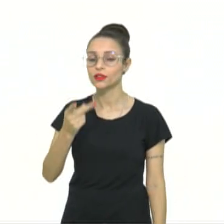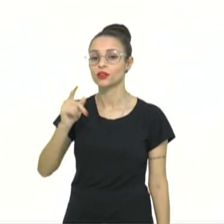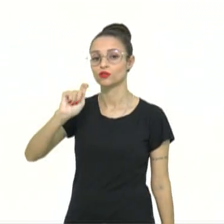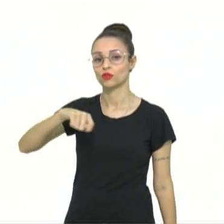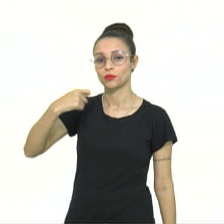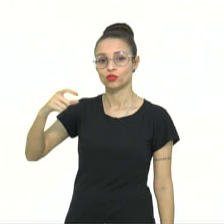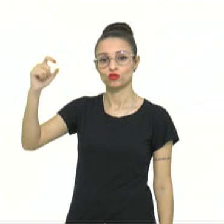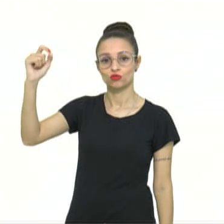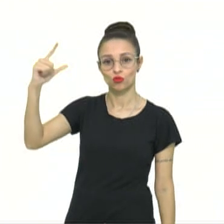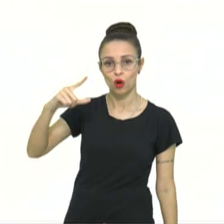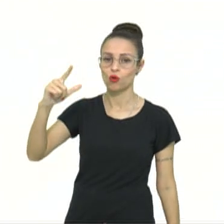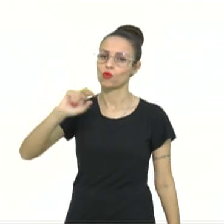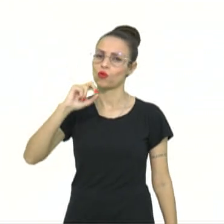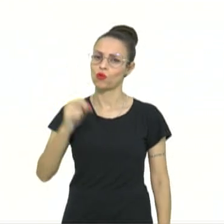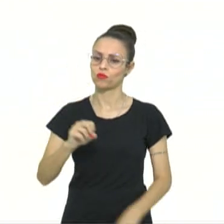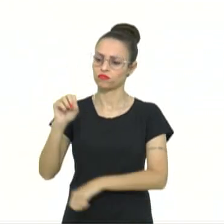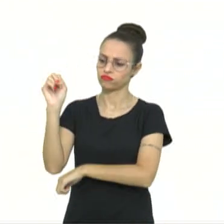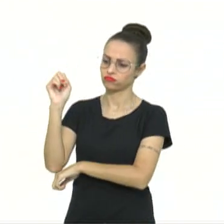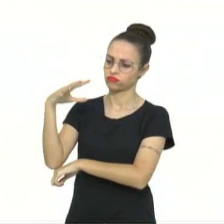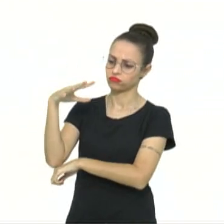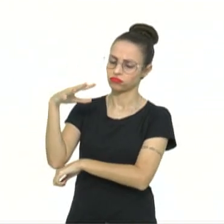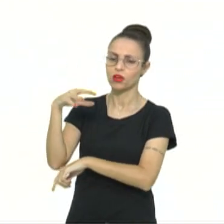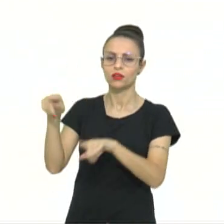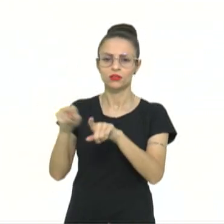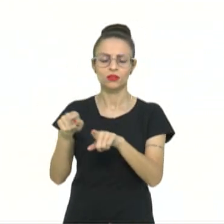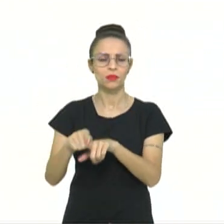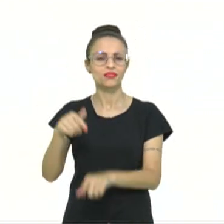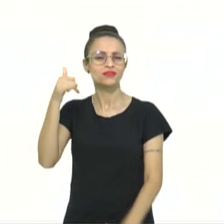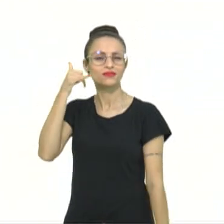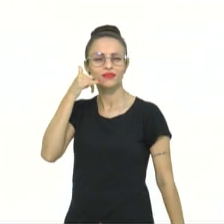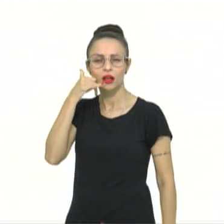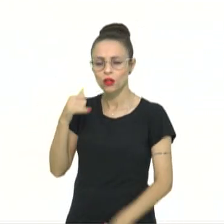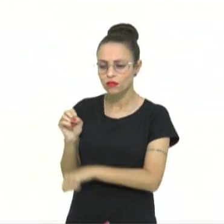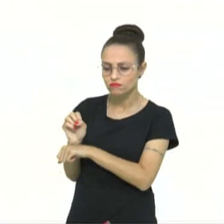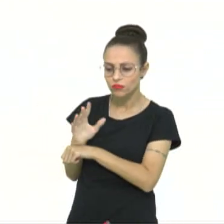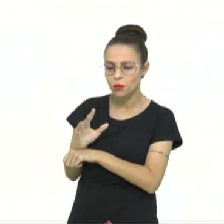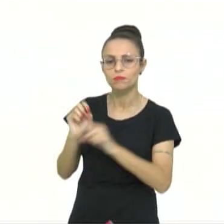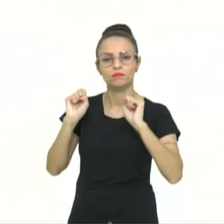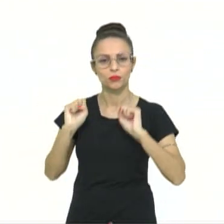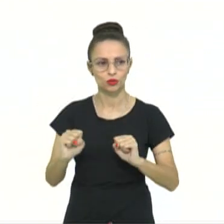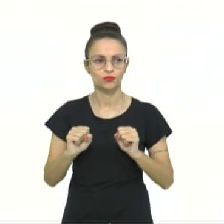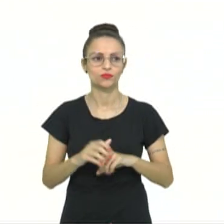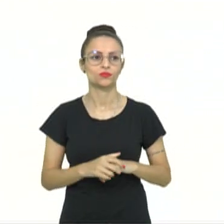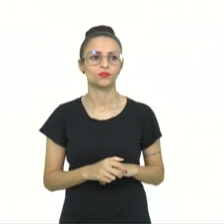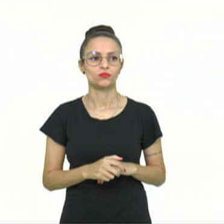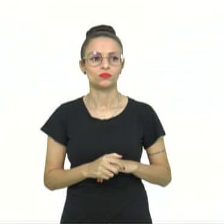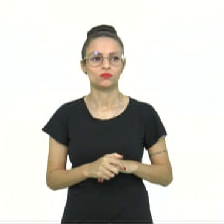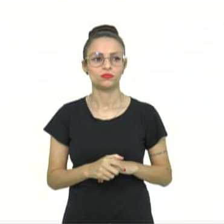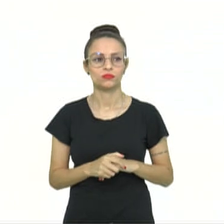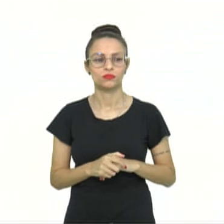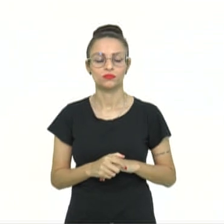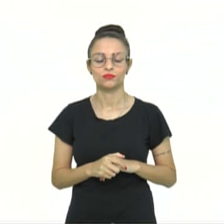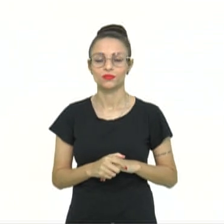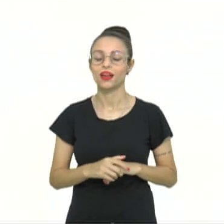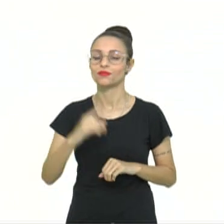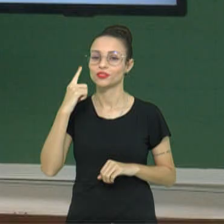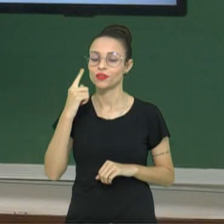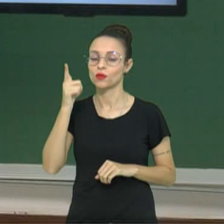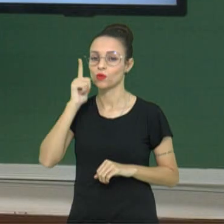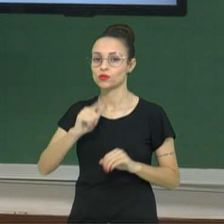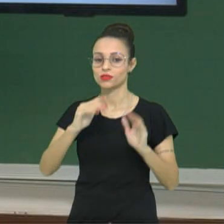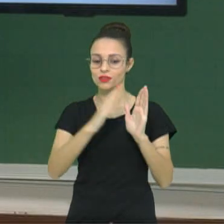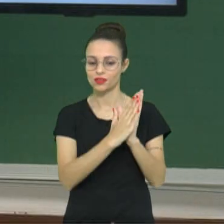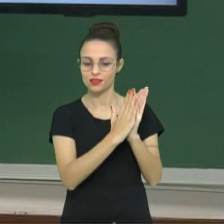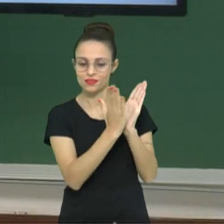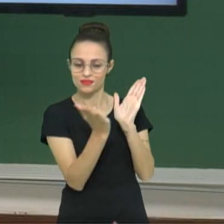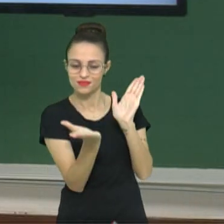do abajur, né? E até mesmo da lanterna do celular. Aí, você vai obter as sombras. Se